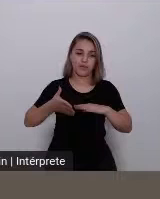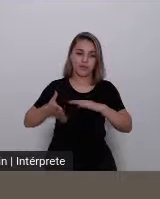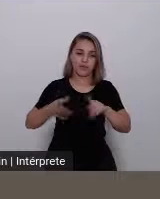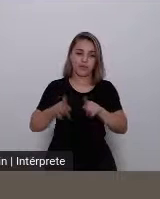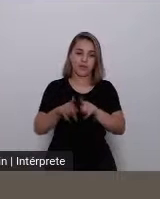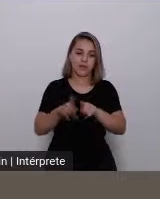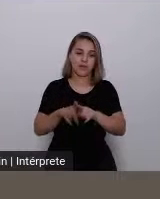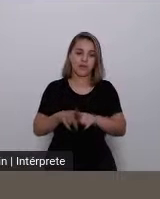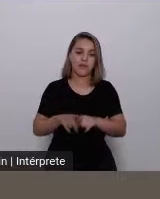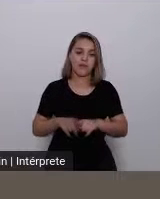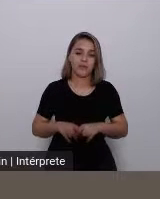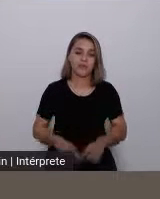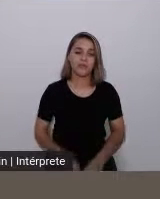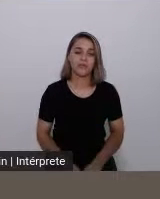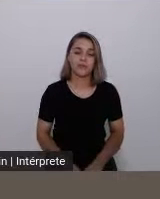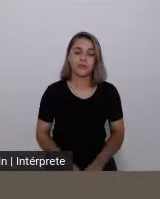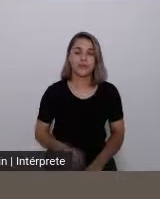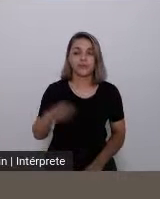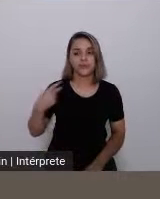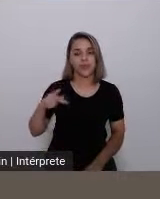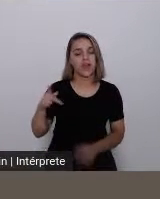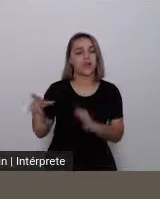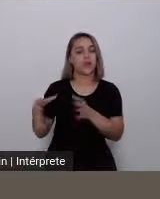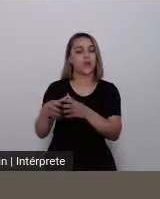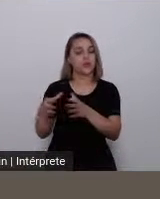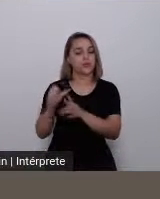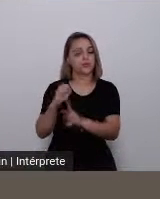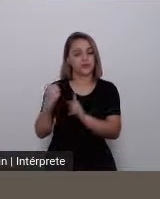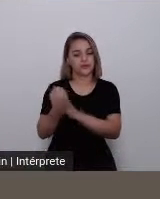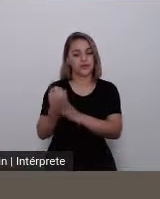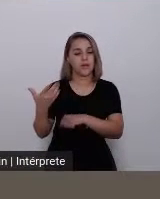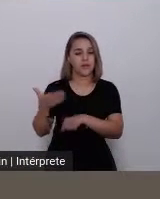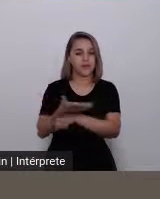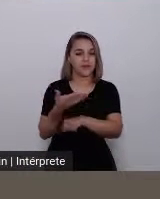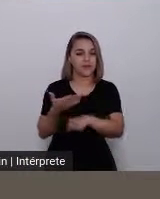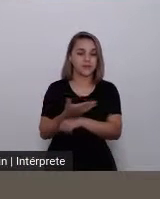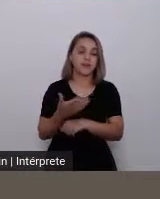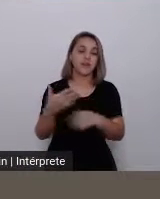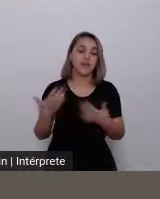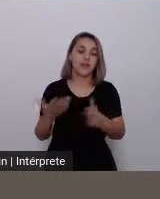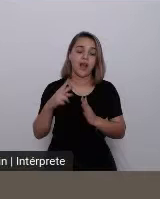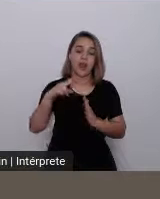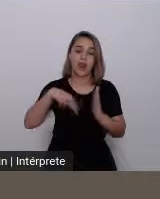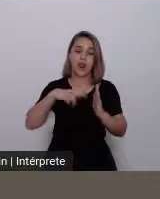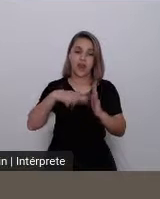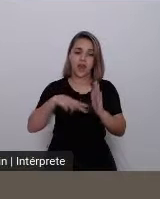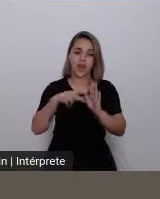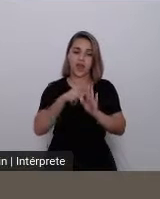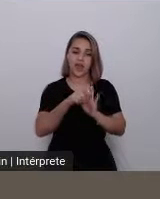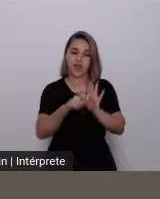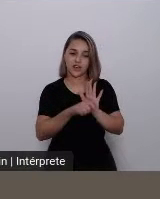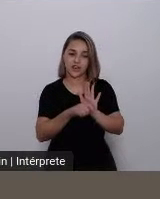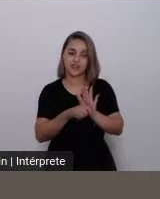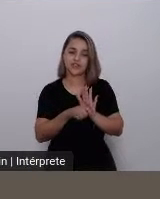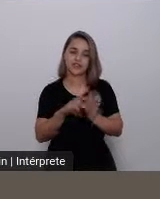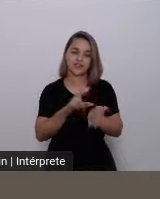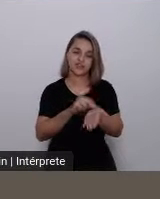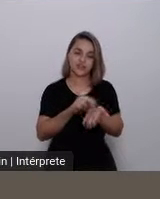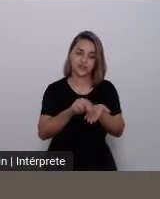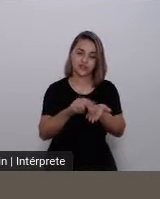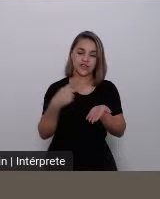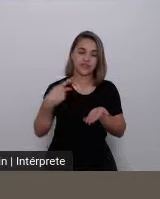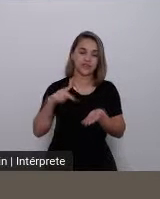classe social a que o Oswald pertencia. Ao ler os artigos dele e também os trechos dos